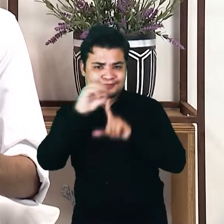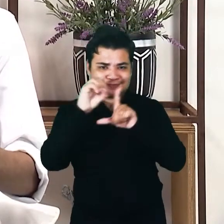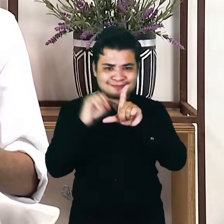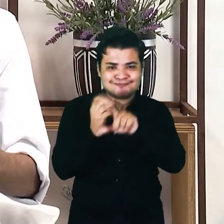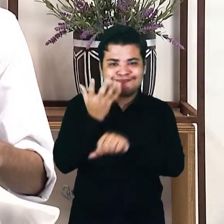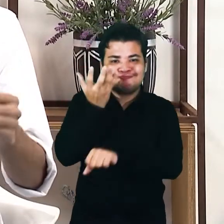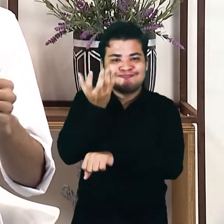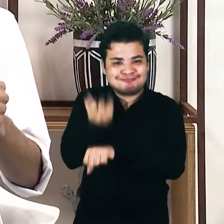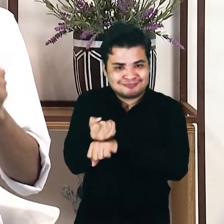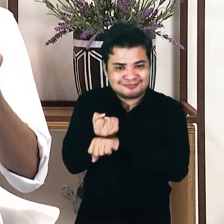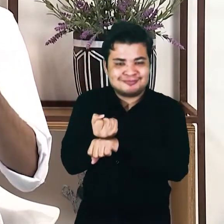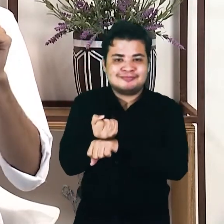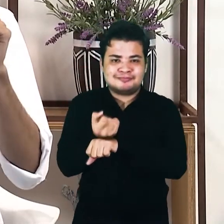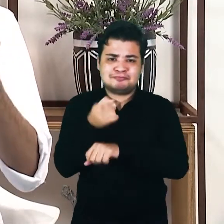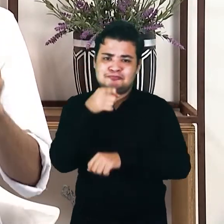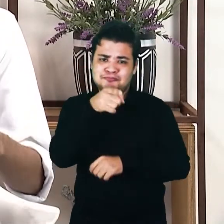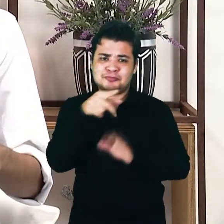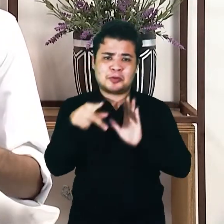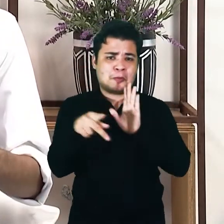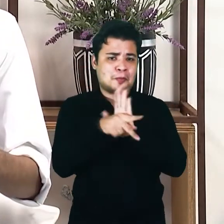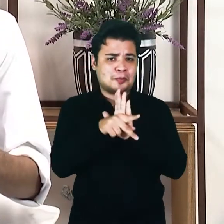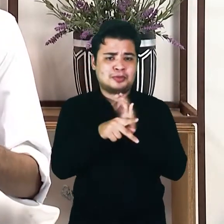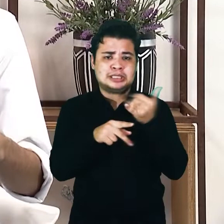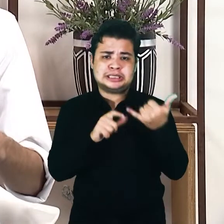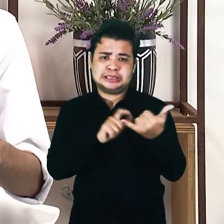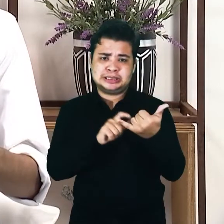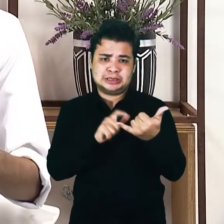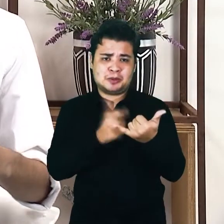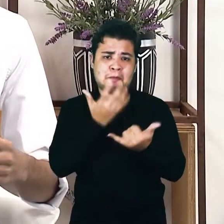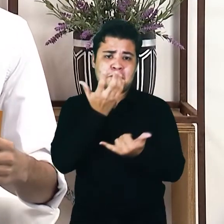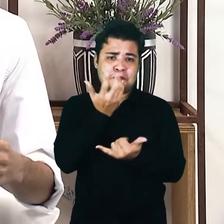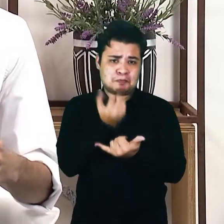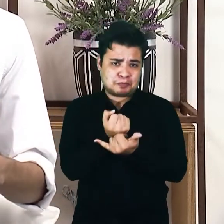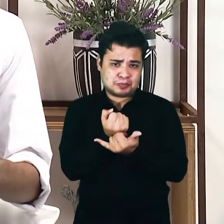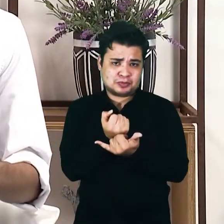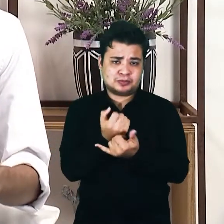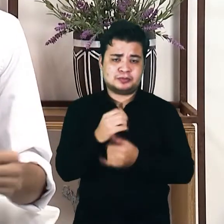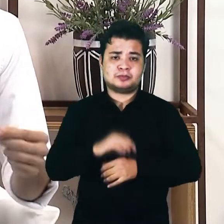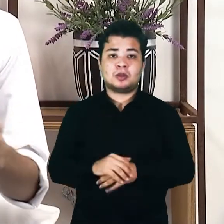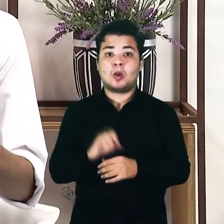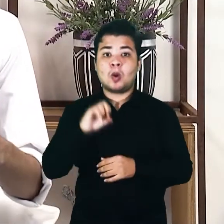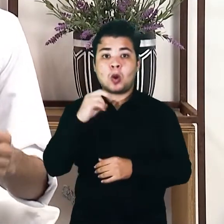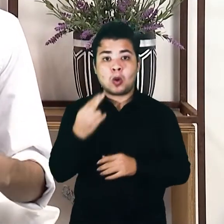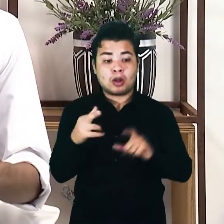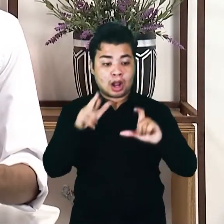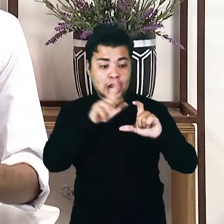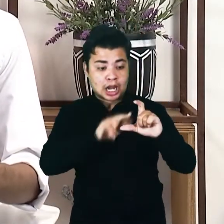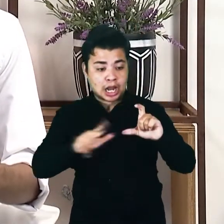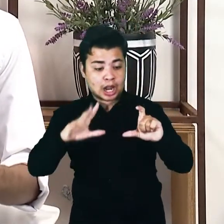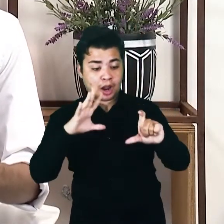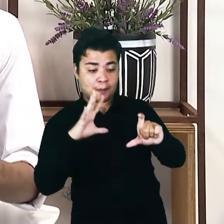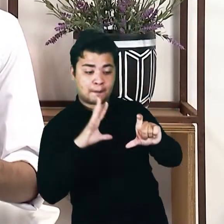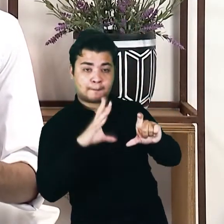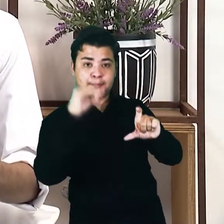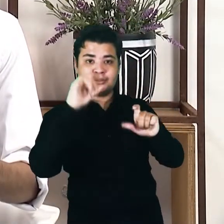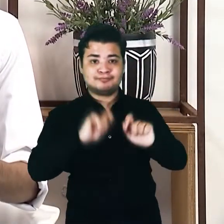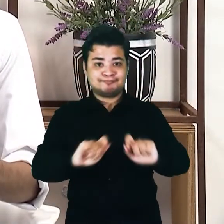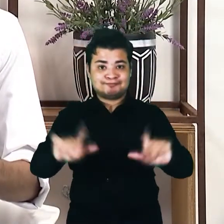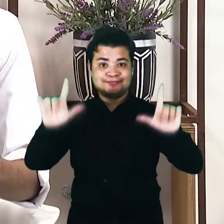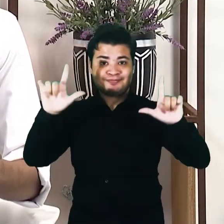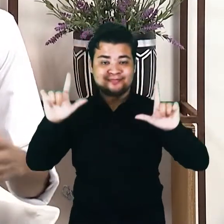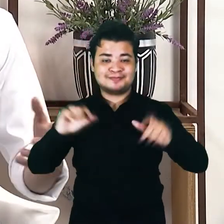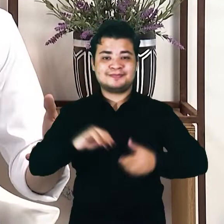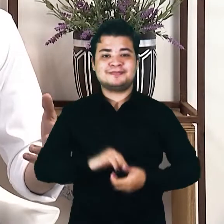UFG aí nas suas lojinhas de aplicativo ou apontar sua câmera para o QR Code que aparece aqui na